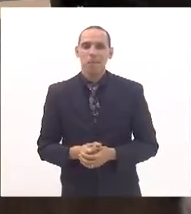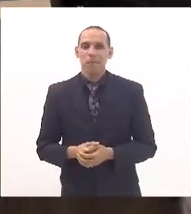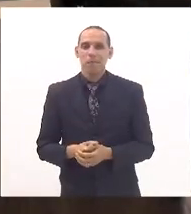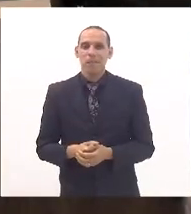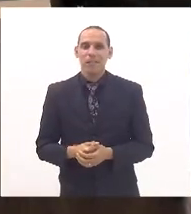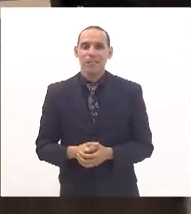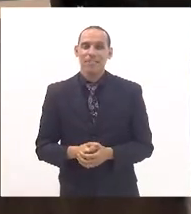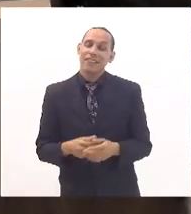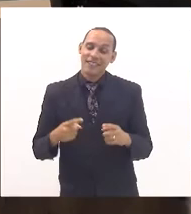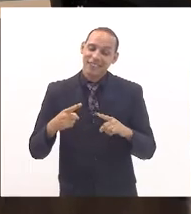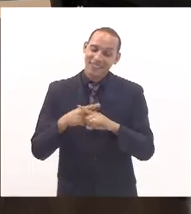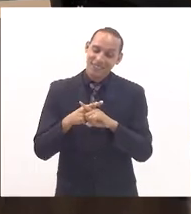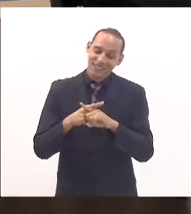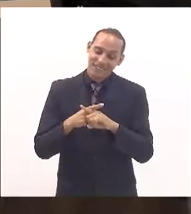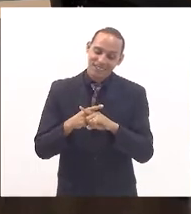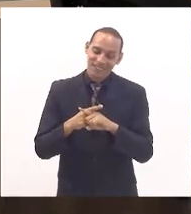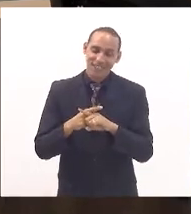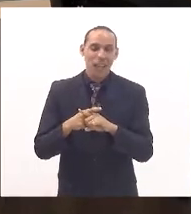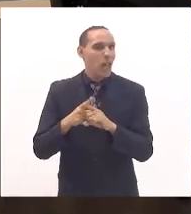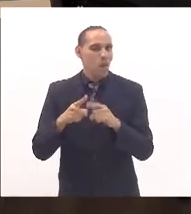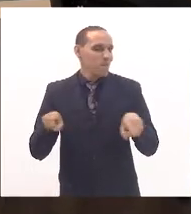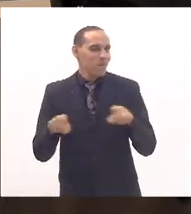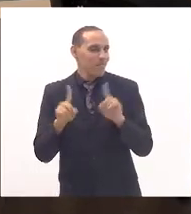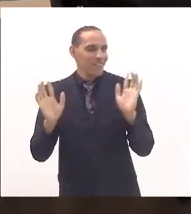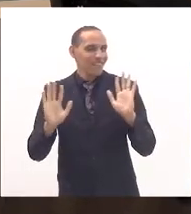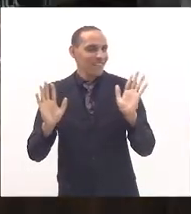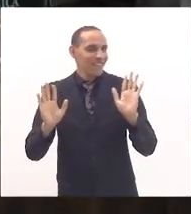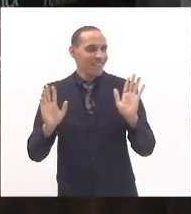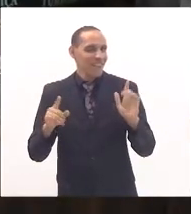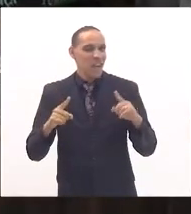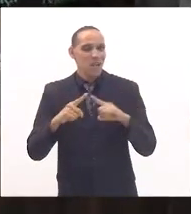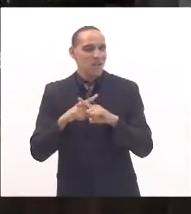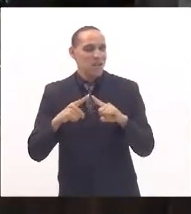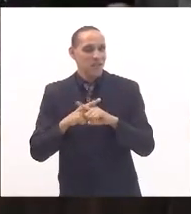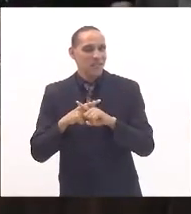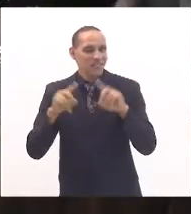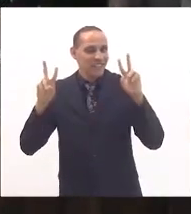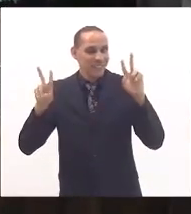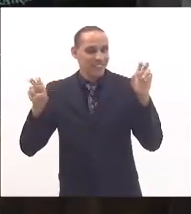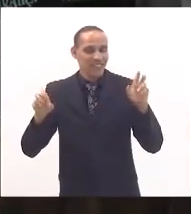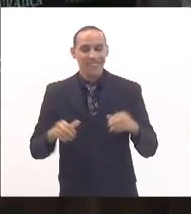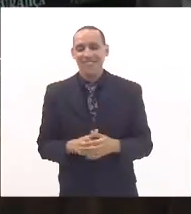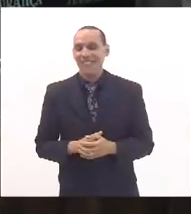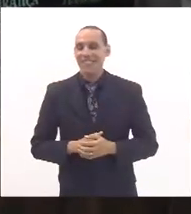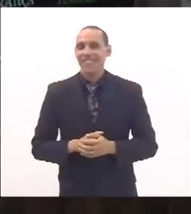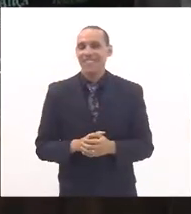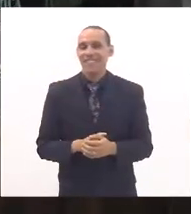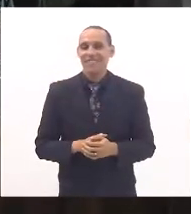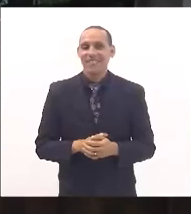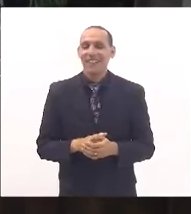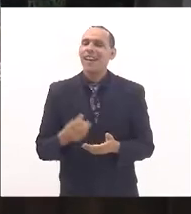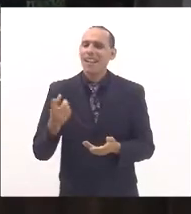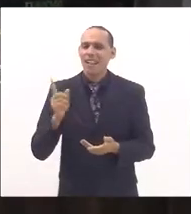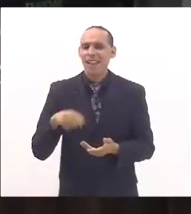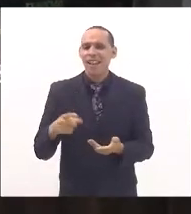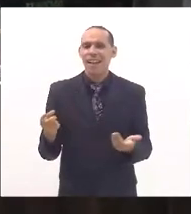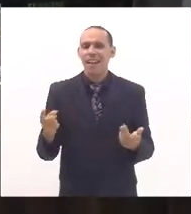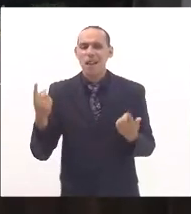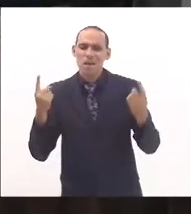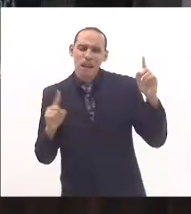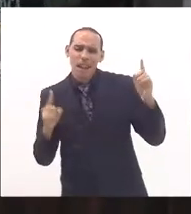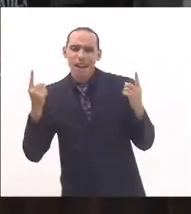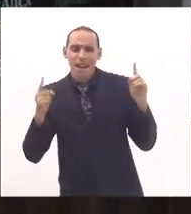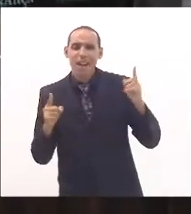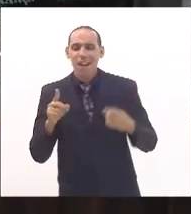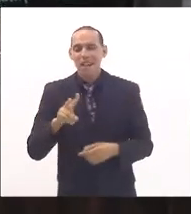Há contradição, não na música, há contradição no tema. Até o carnaval já vai para